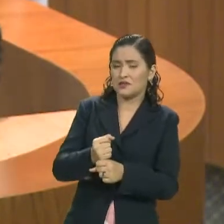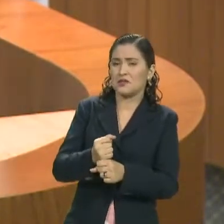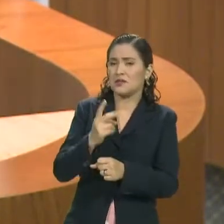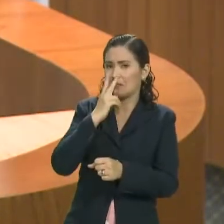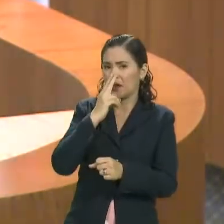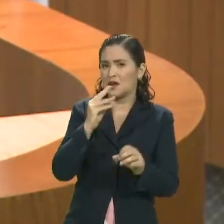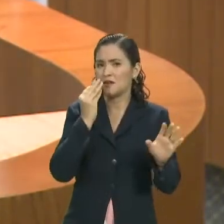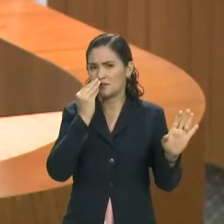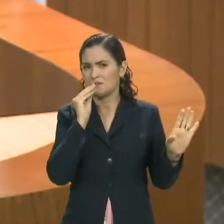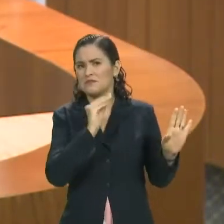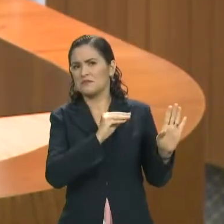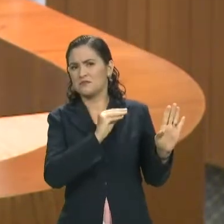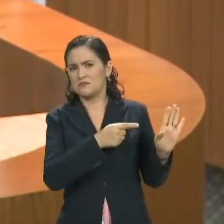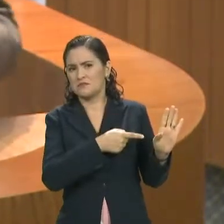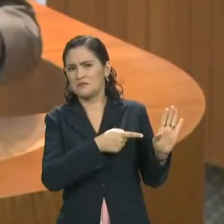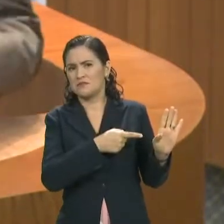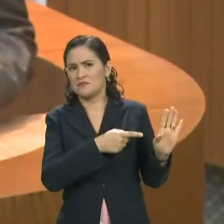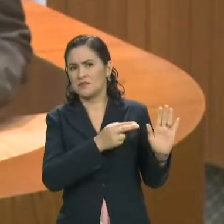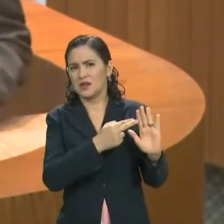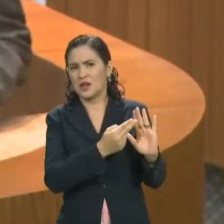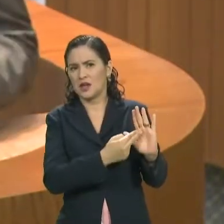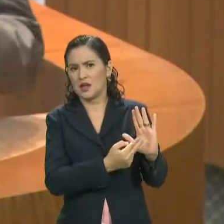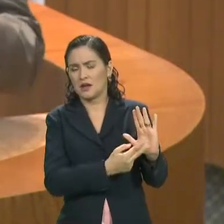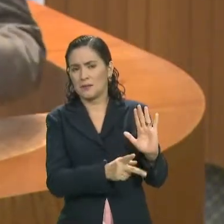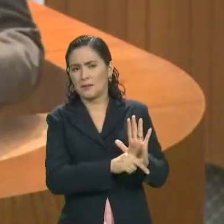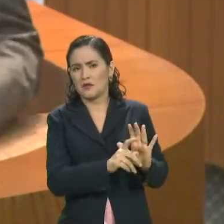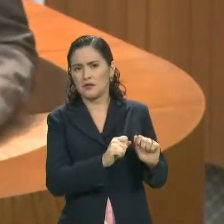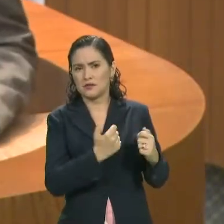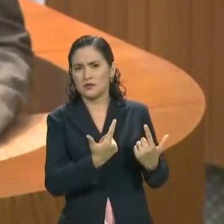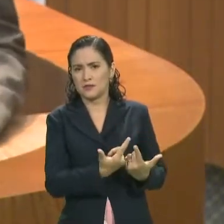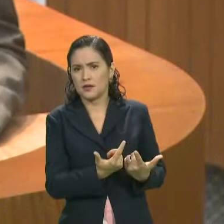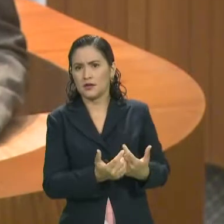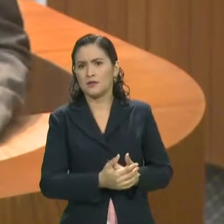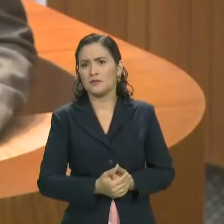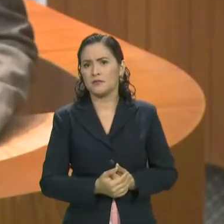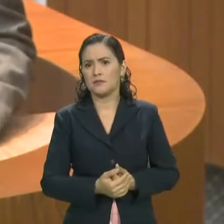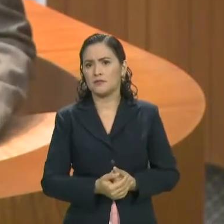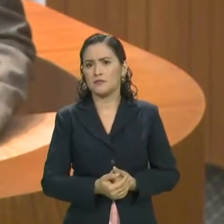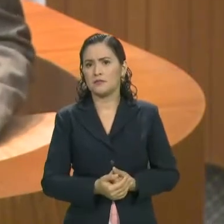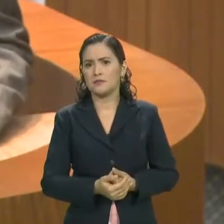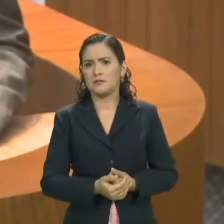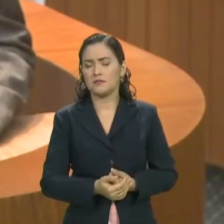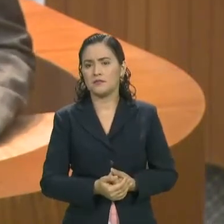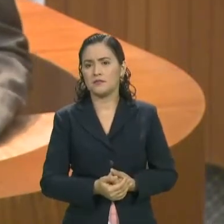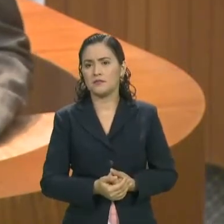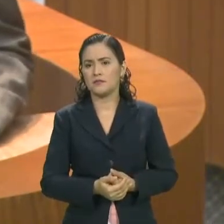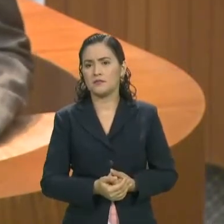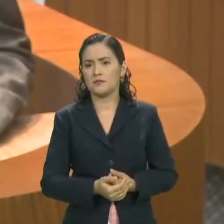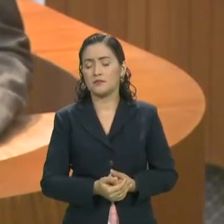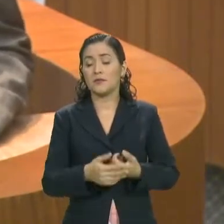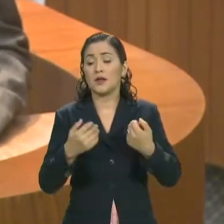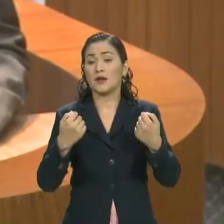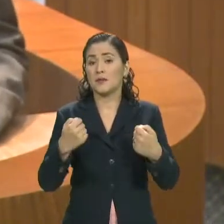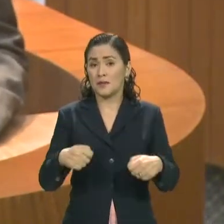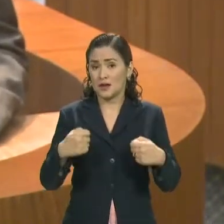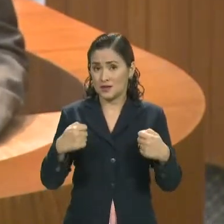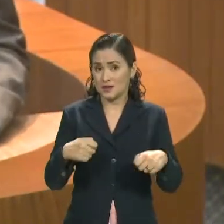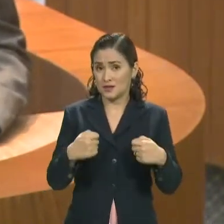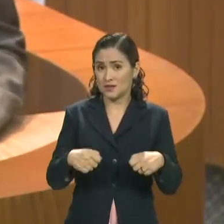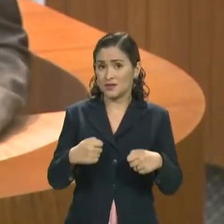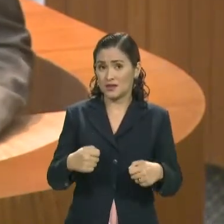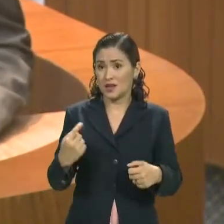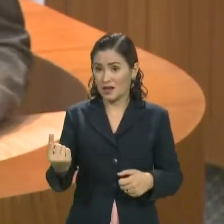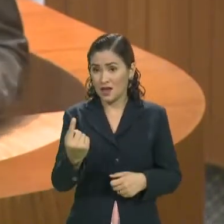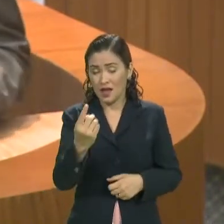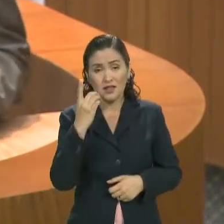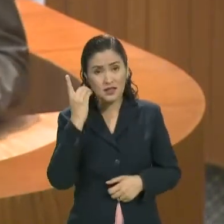passamos a usar o regimento interno da Casa. E vamos precisar que ele fique sobre as nossas bancadas,